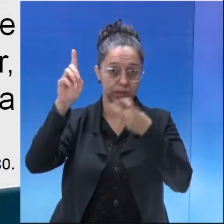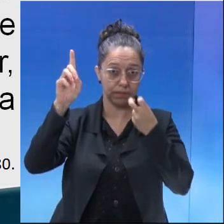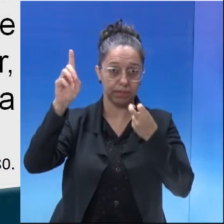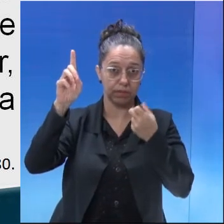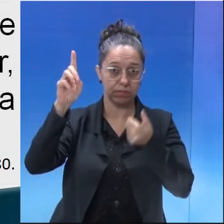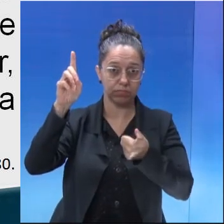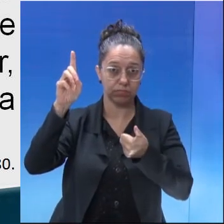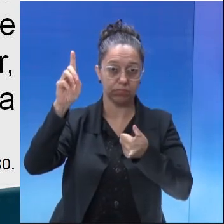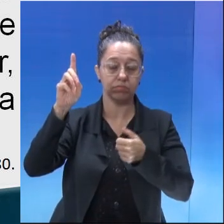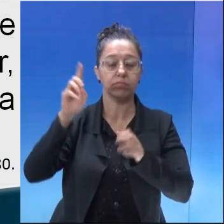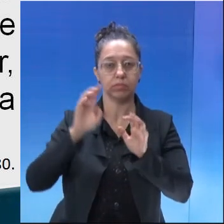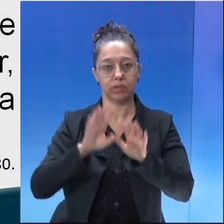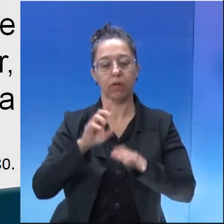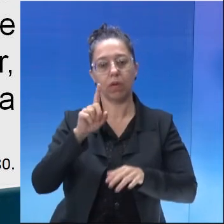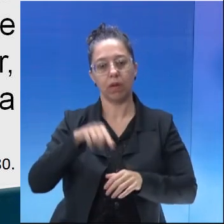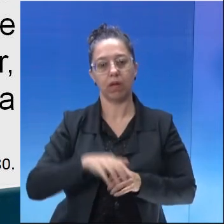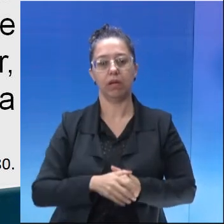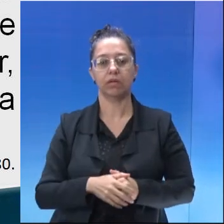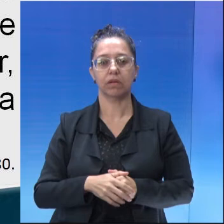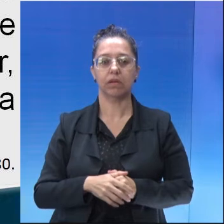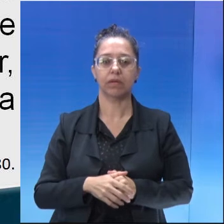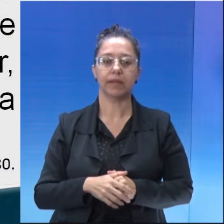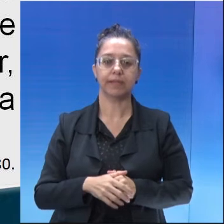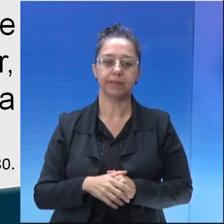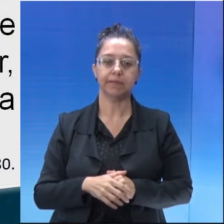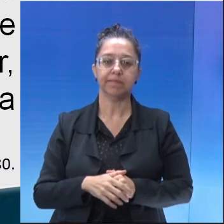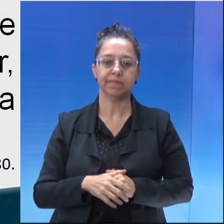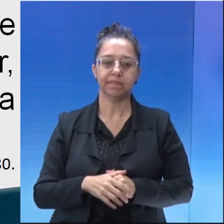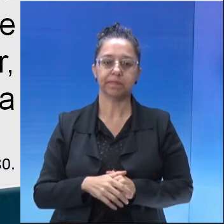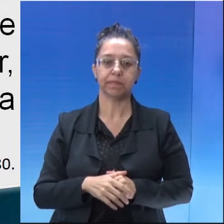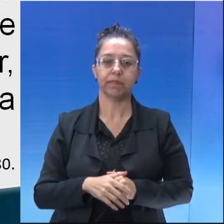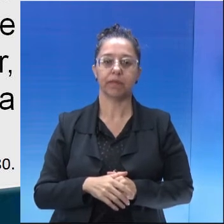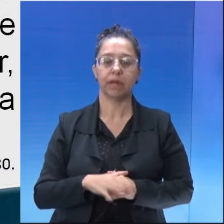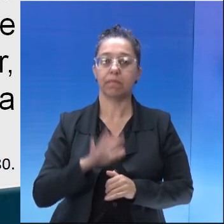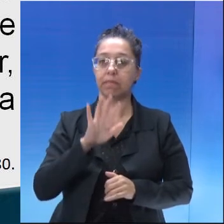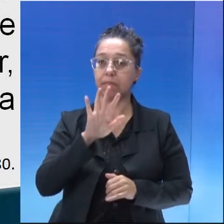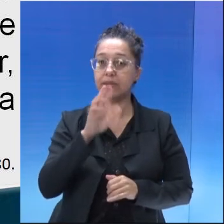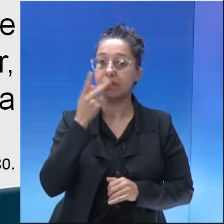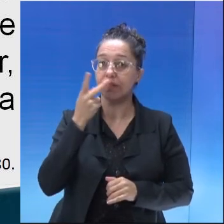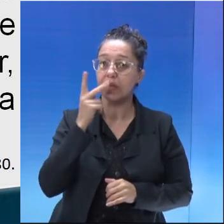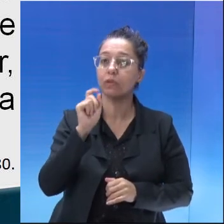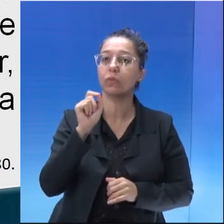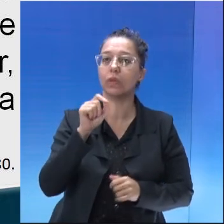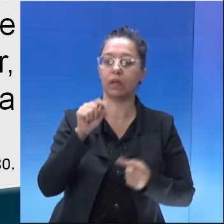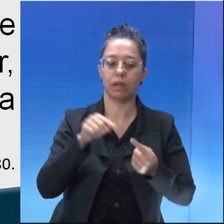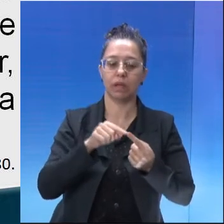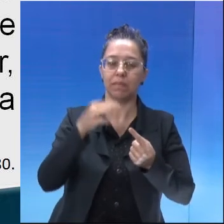de Deus aqui, né? Vocês estão vendo? Perceba que ele está colocando outras questões também aqui.